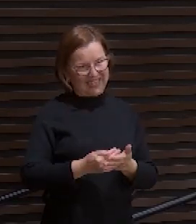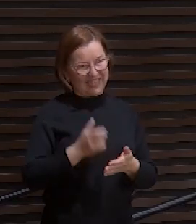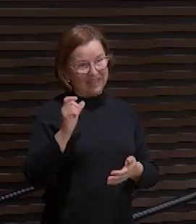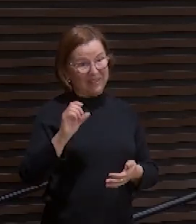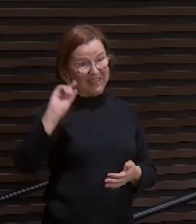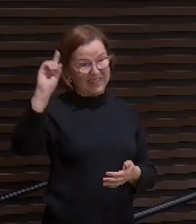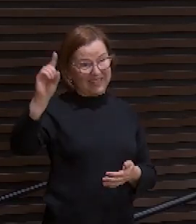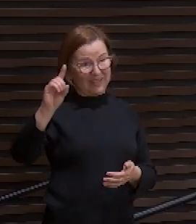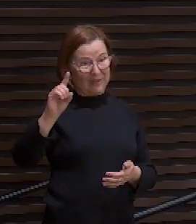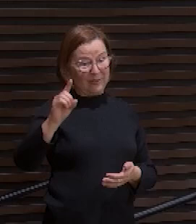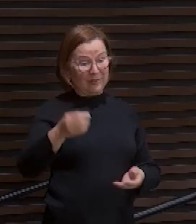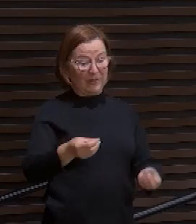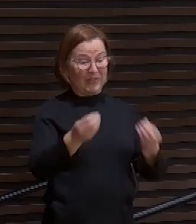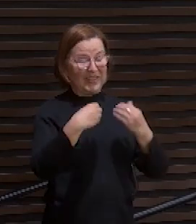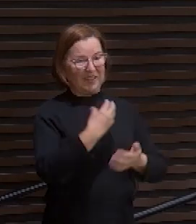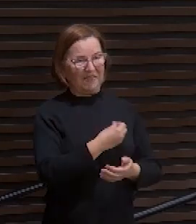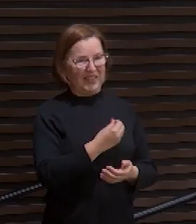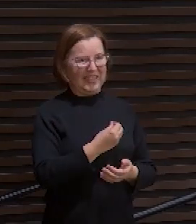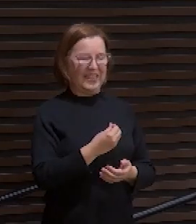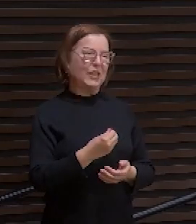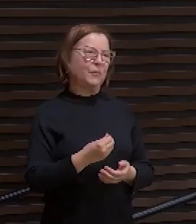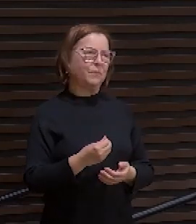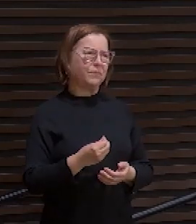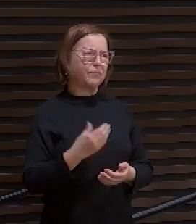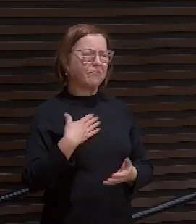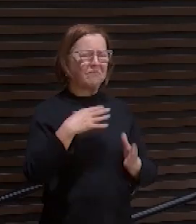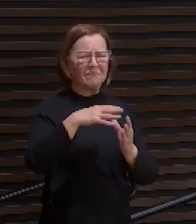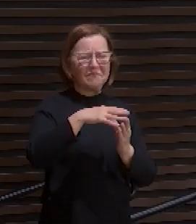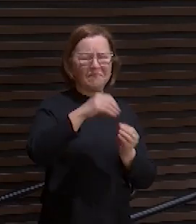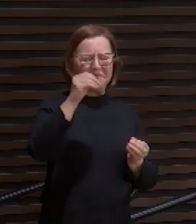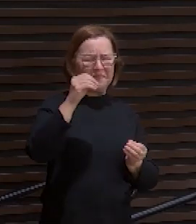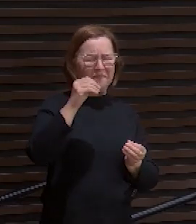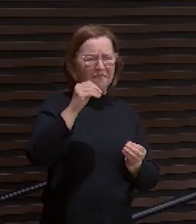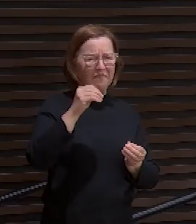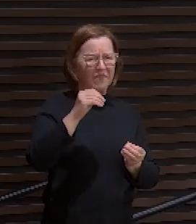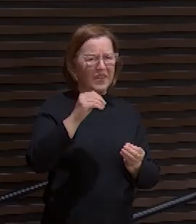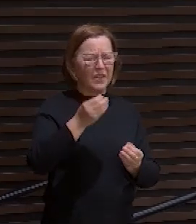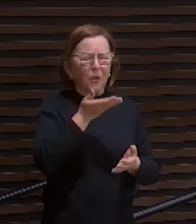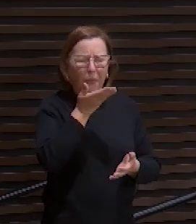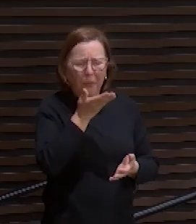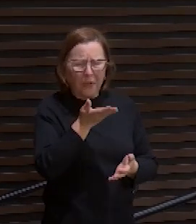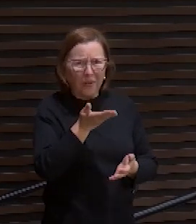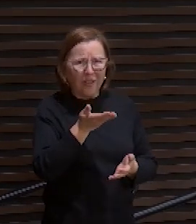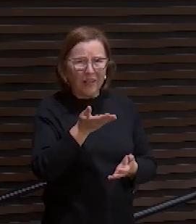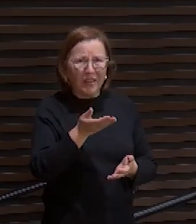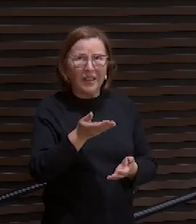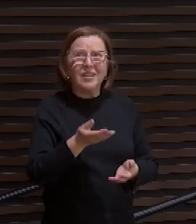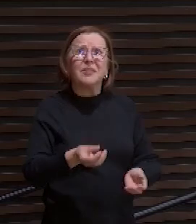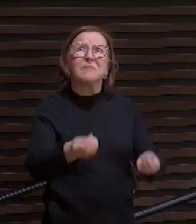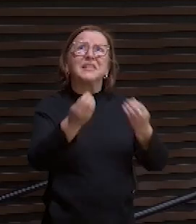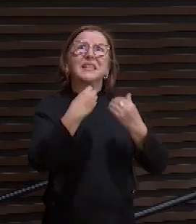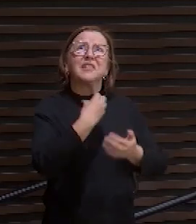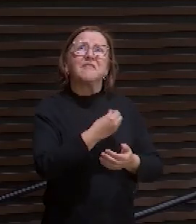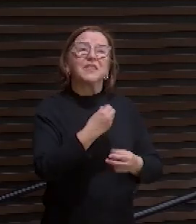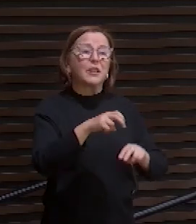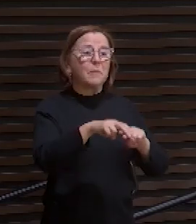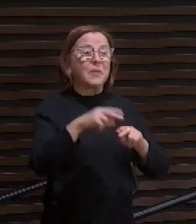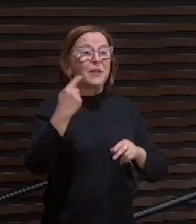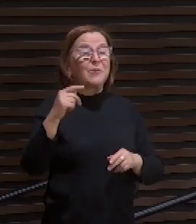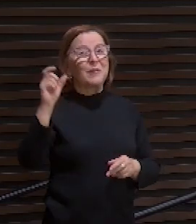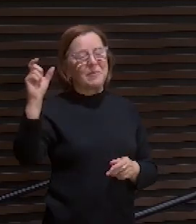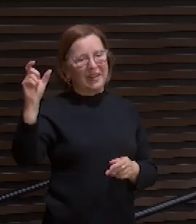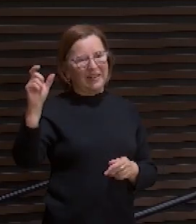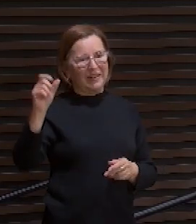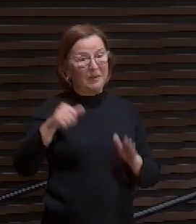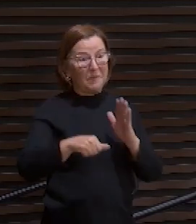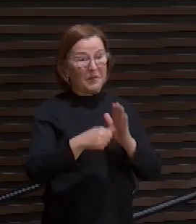palavra nos vivifica. A minha alma está pegada ao pó. Vivifica-me segundo a tua palavra. Primeiro vem